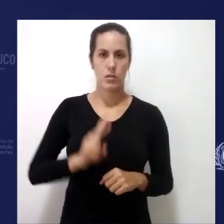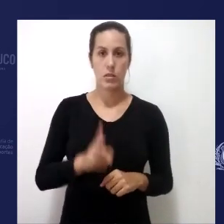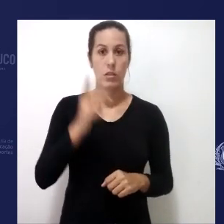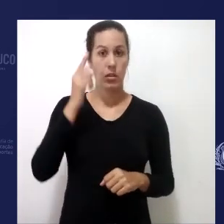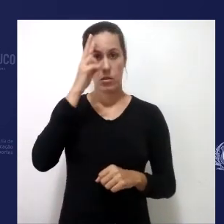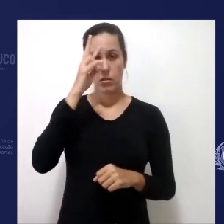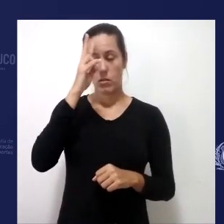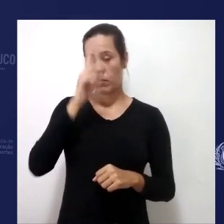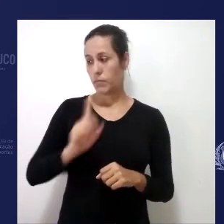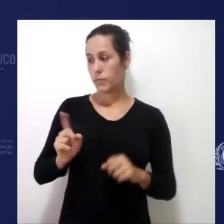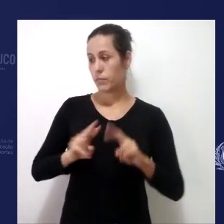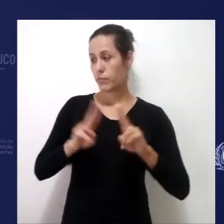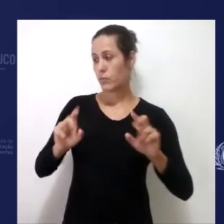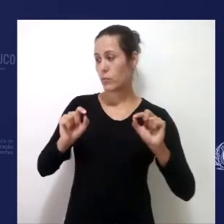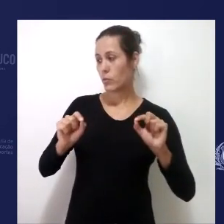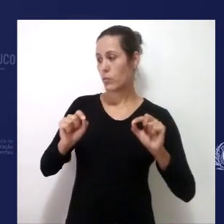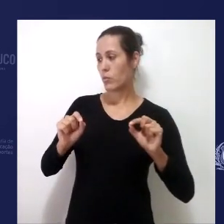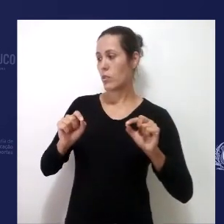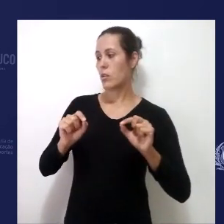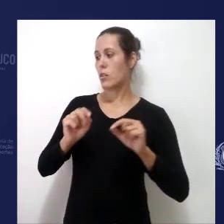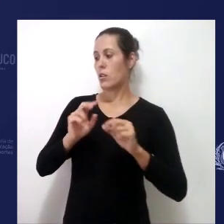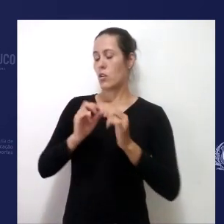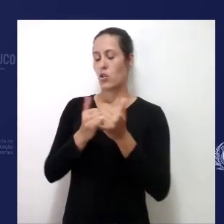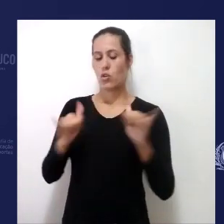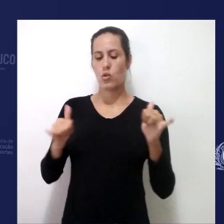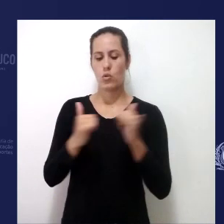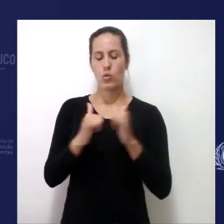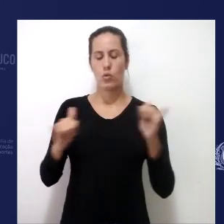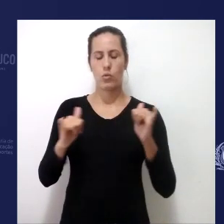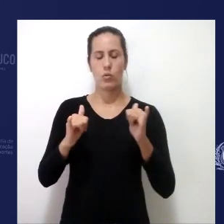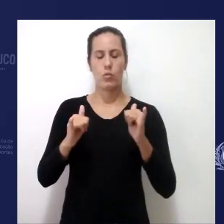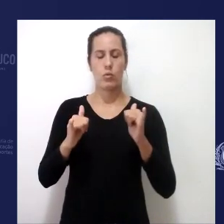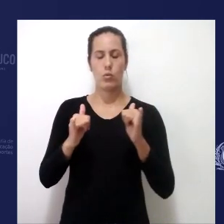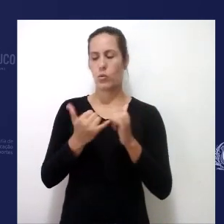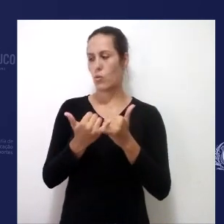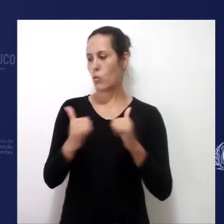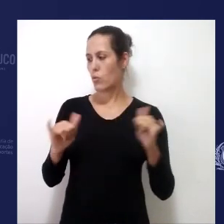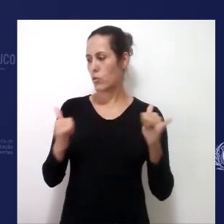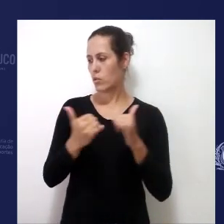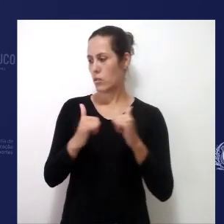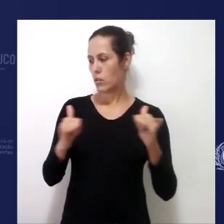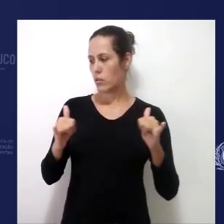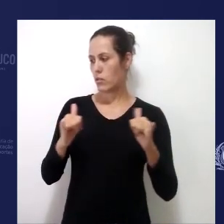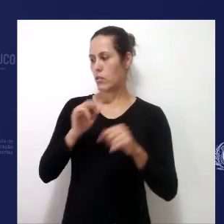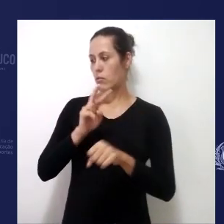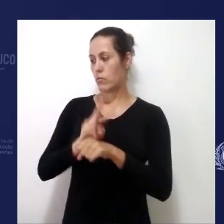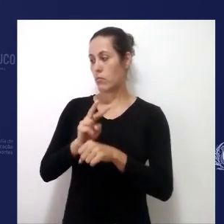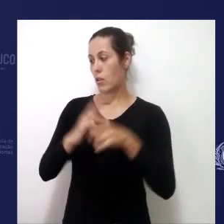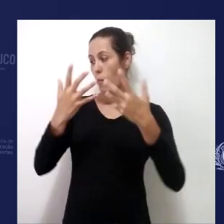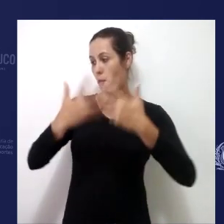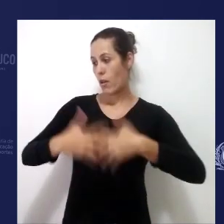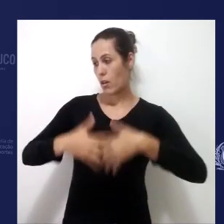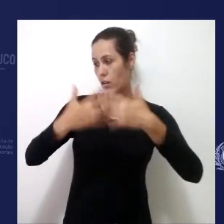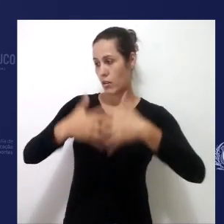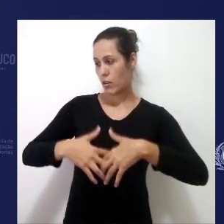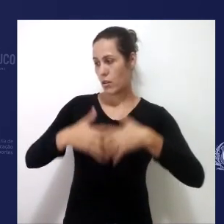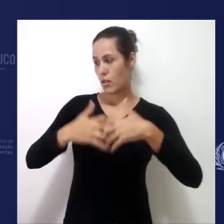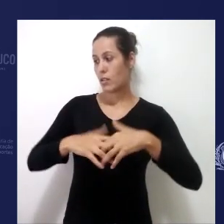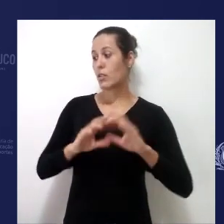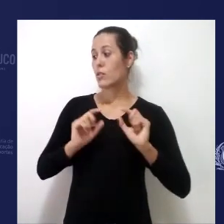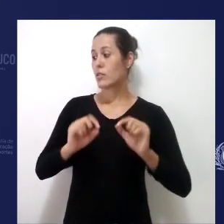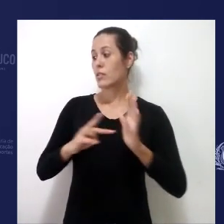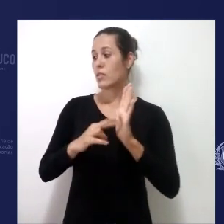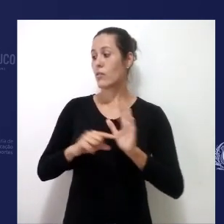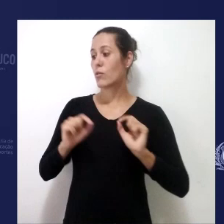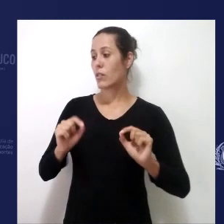acordo com o princípio da conservação da energia mecânica, a energia total do sistema isolado, né, ou seja,